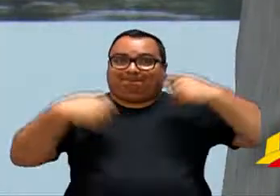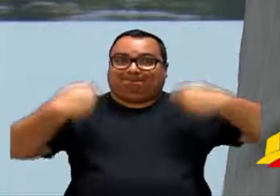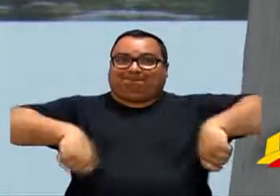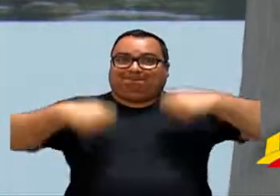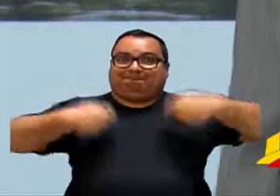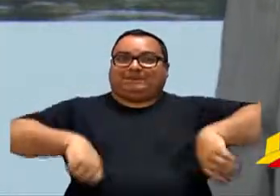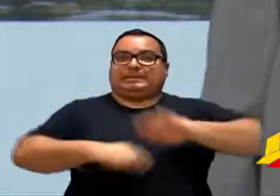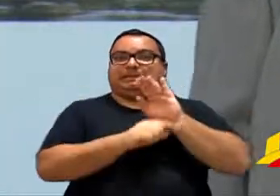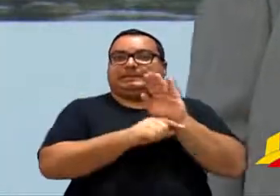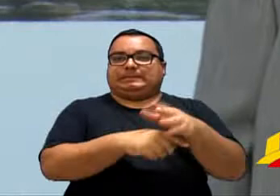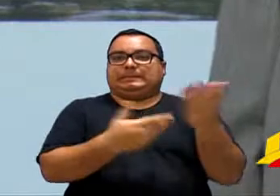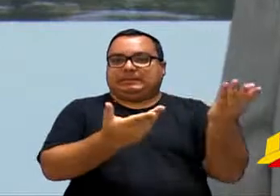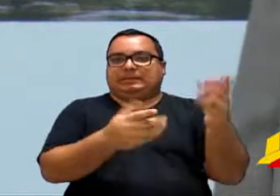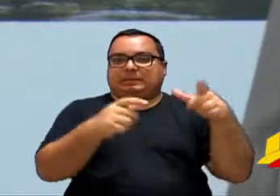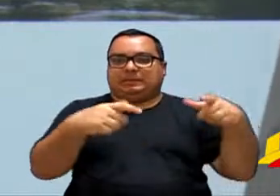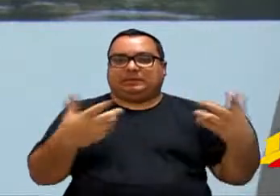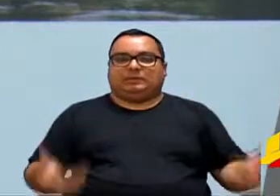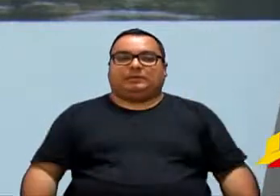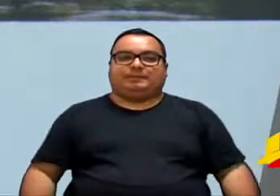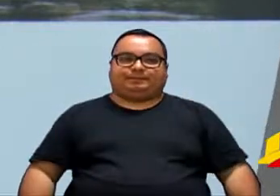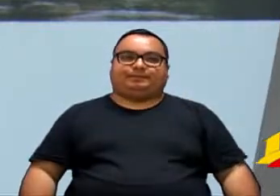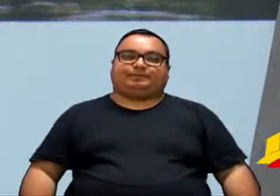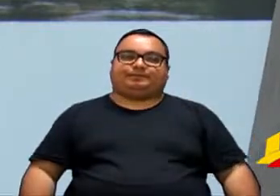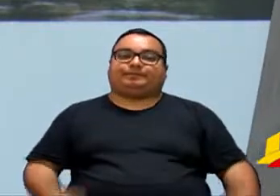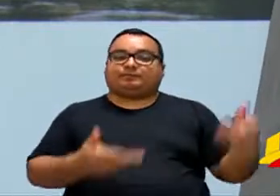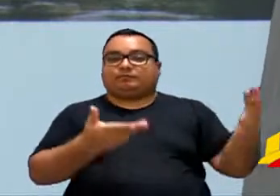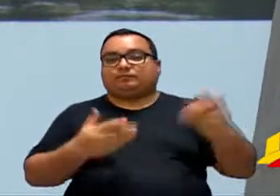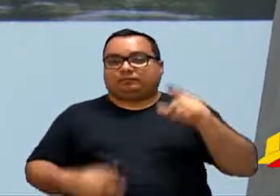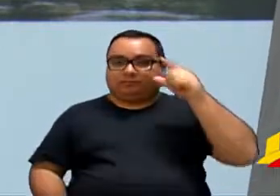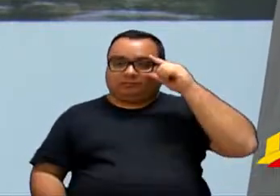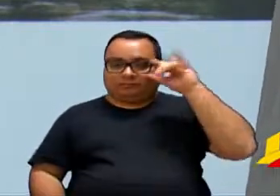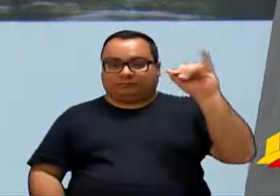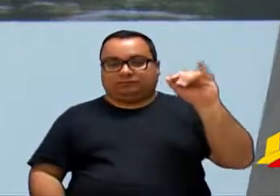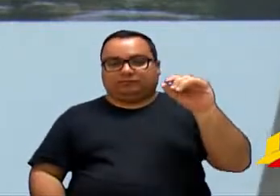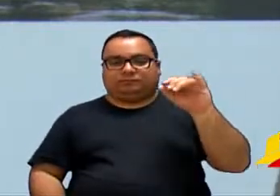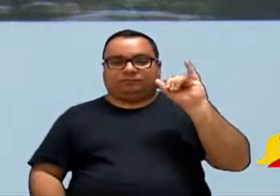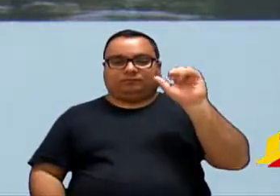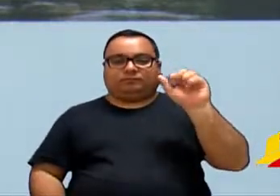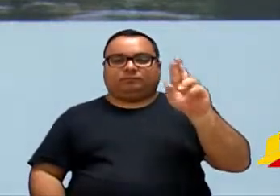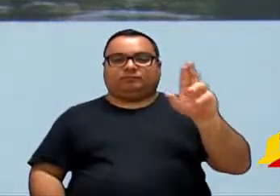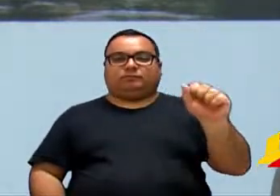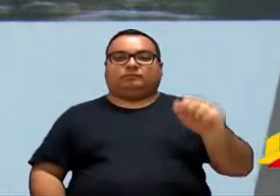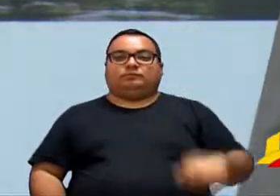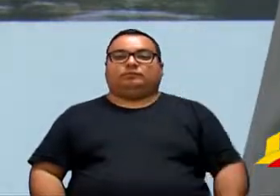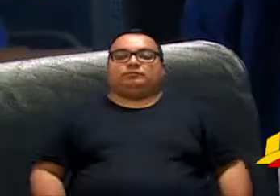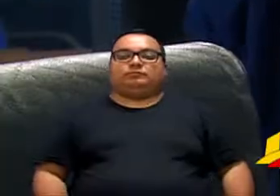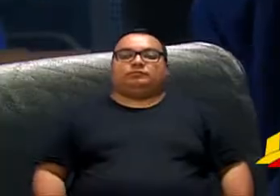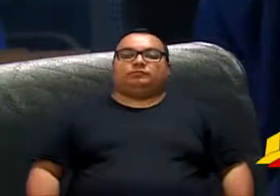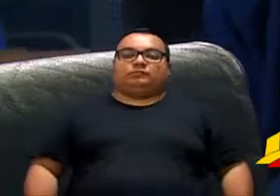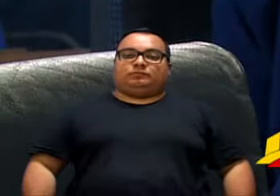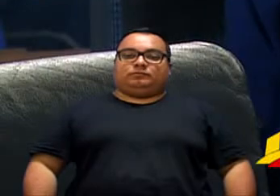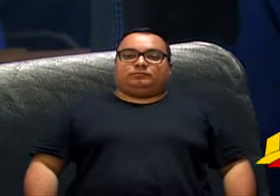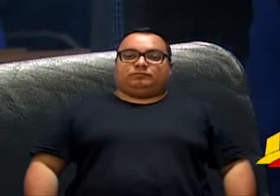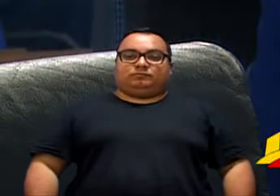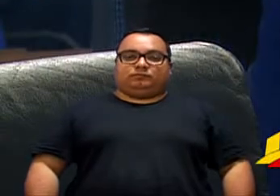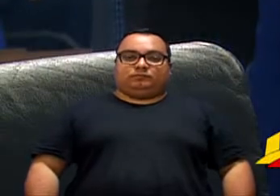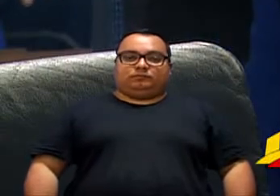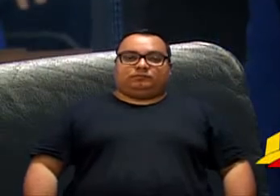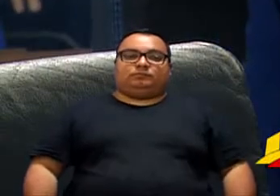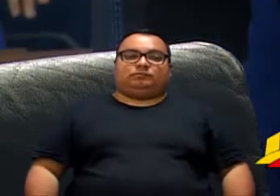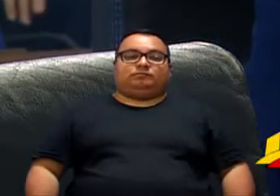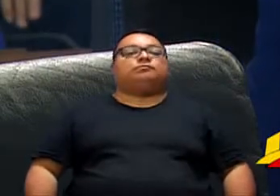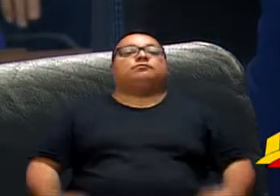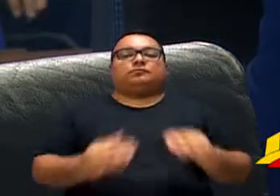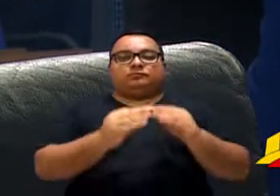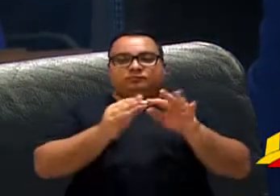Vereador Iara a senhora quer falar Vereador Yara Presidente por favor Vereador o senhor tem razão várias entidades já